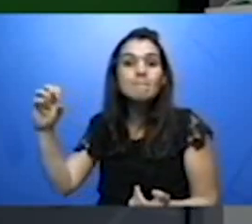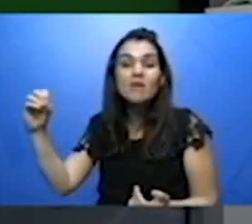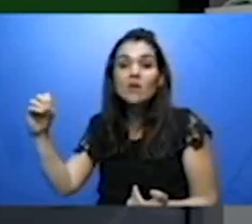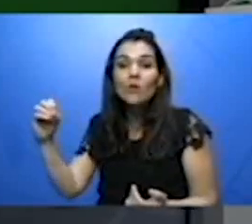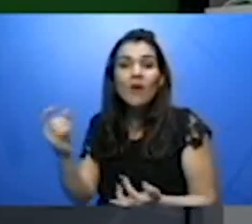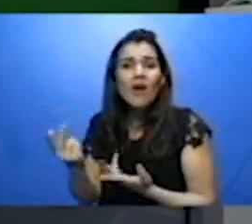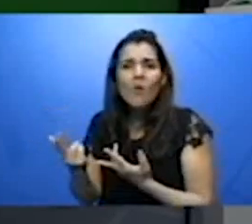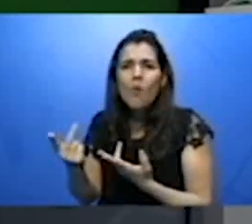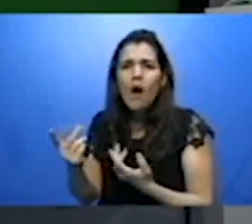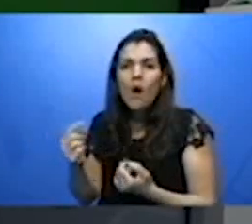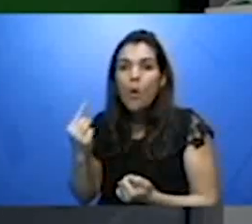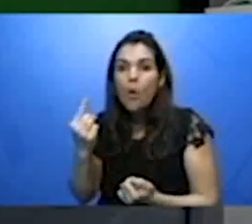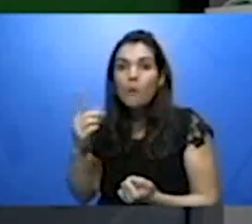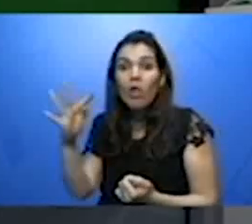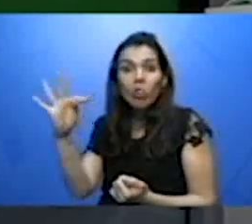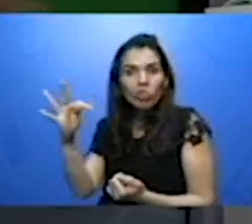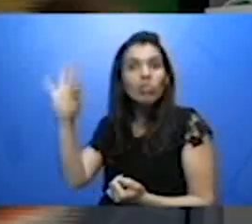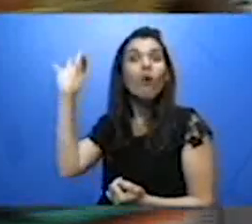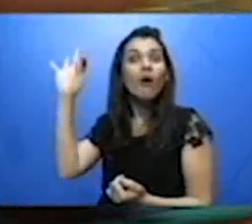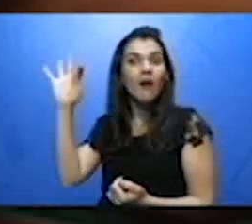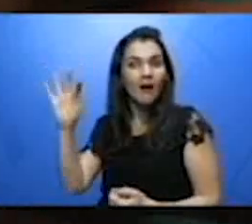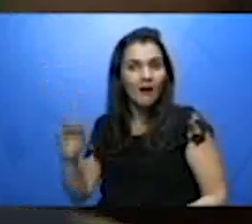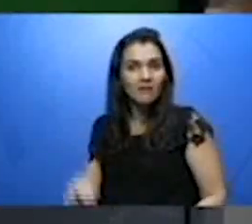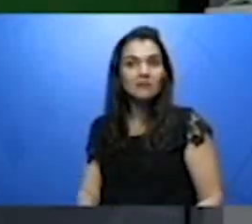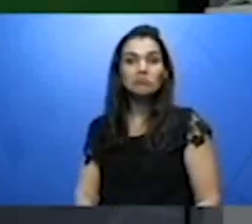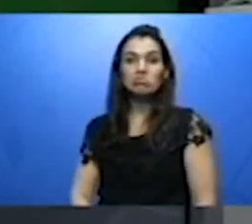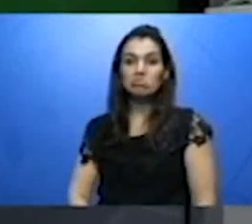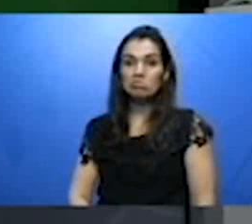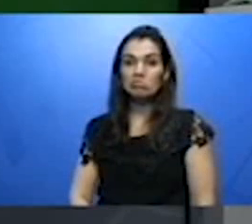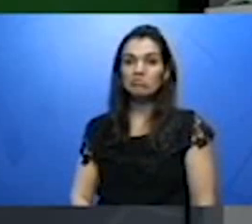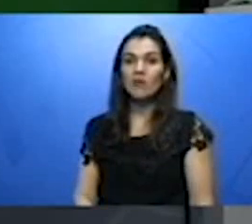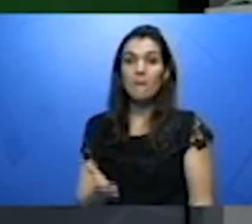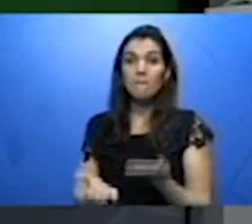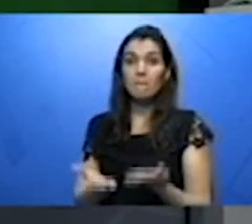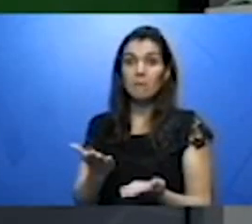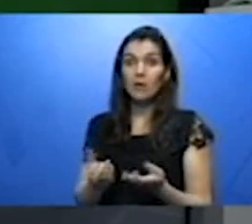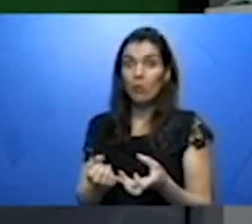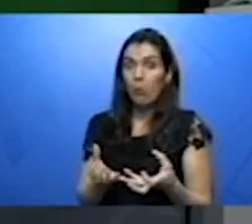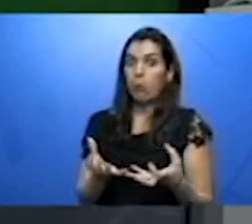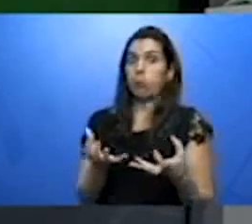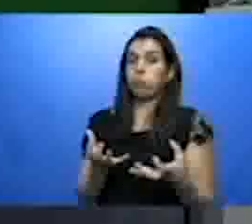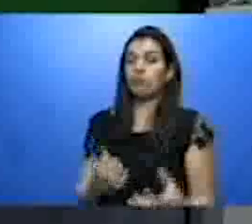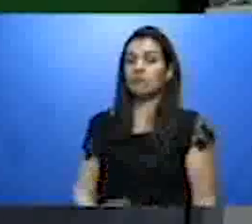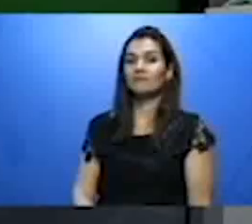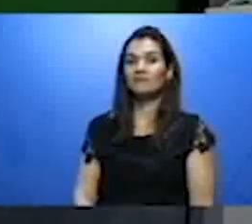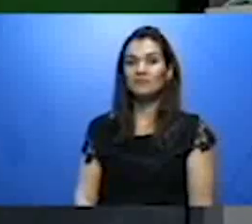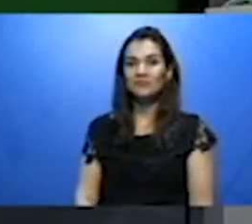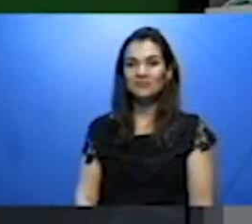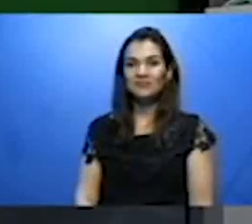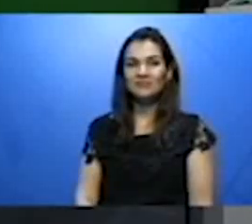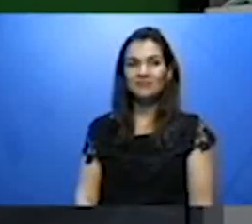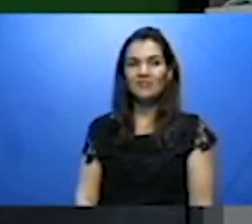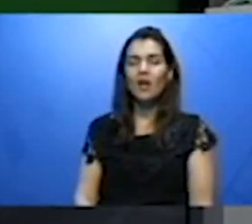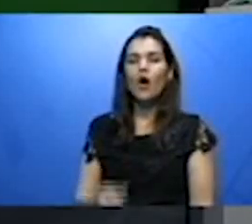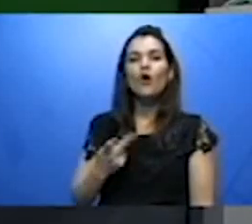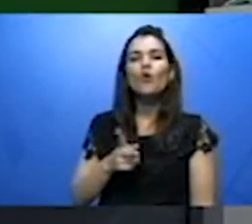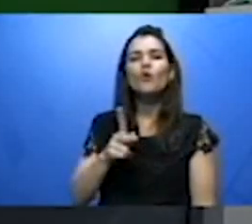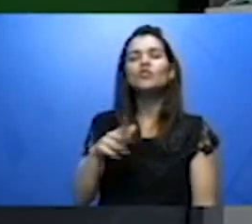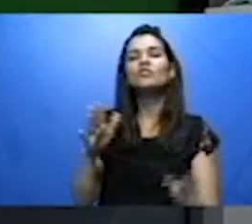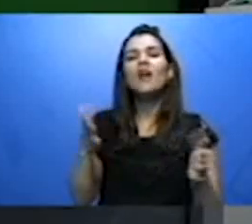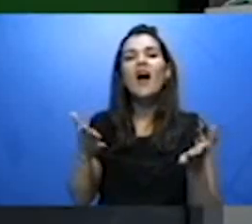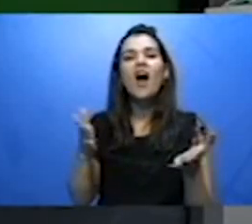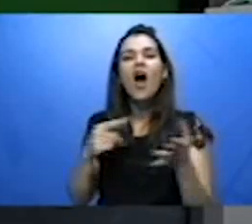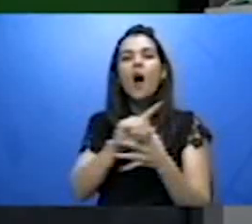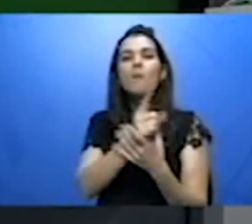é um peso velho né considerável então vamos lá e continuando agora